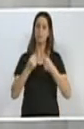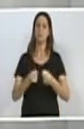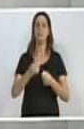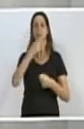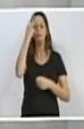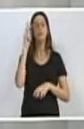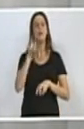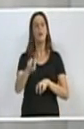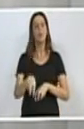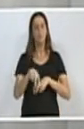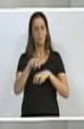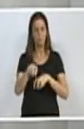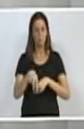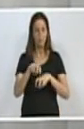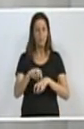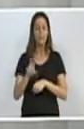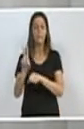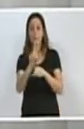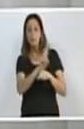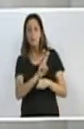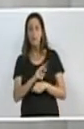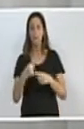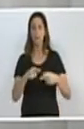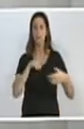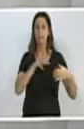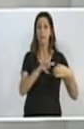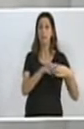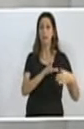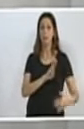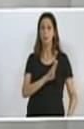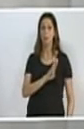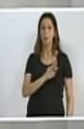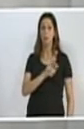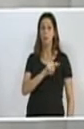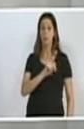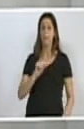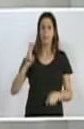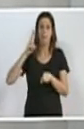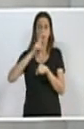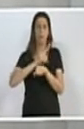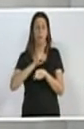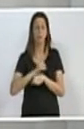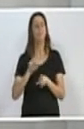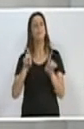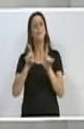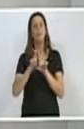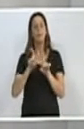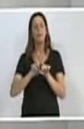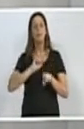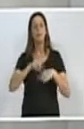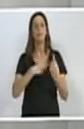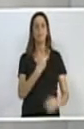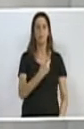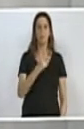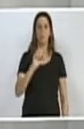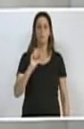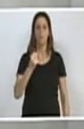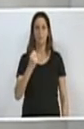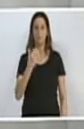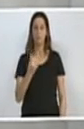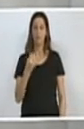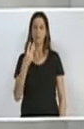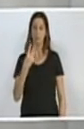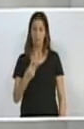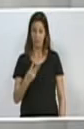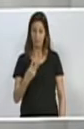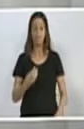colonos dos ataques dos bugres. Em 1863, veio a instalação de um grupo de pedestres